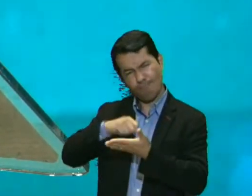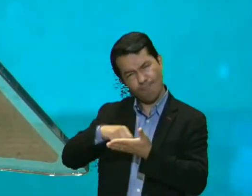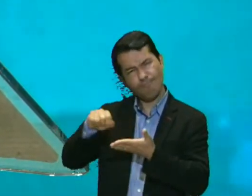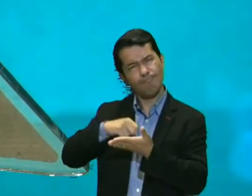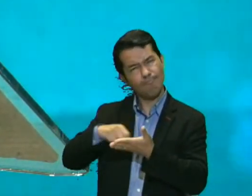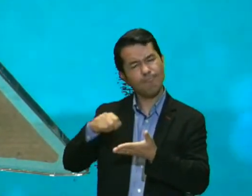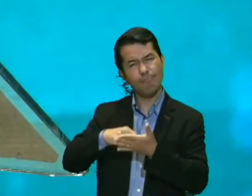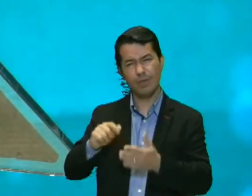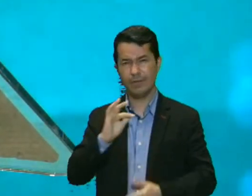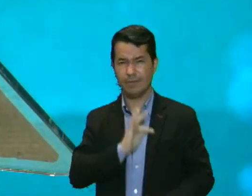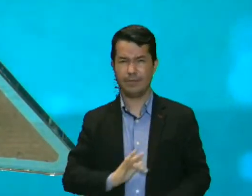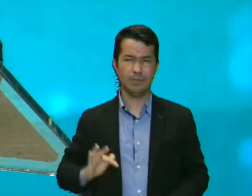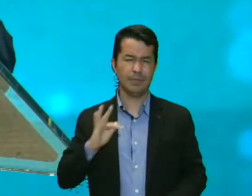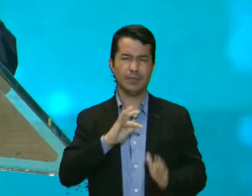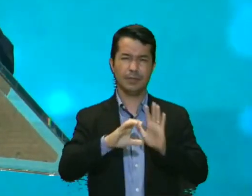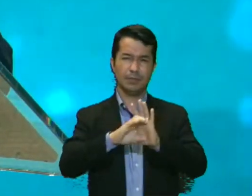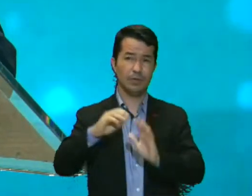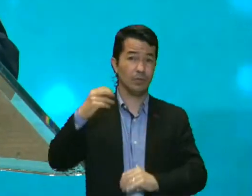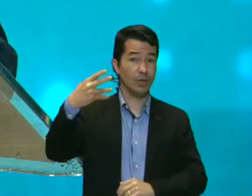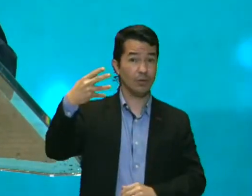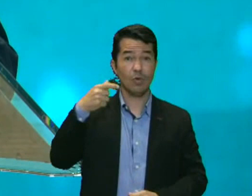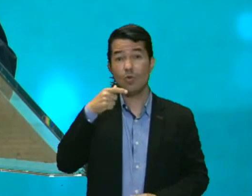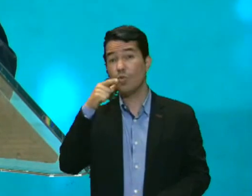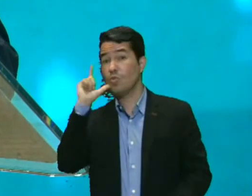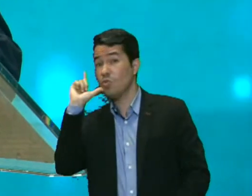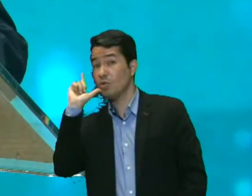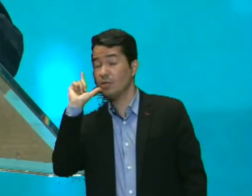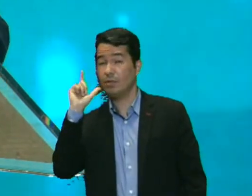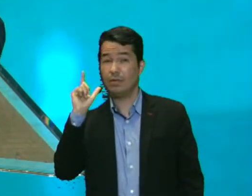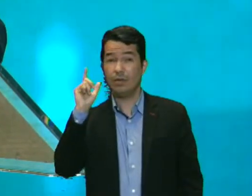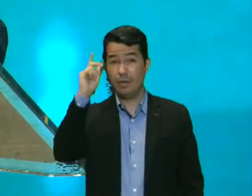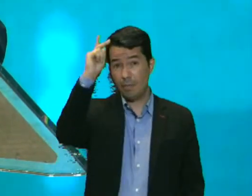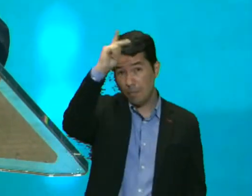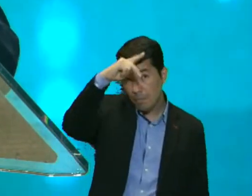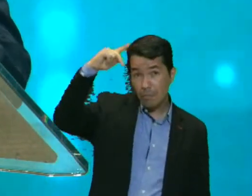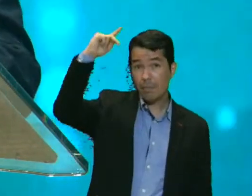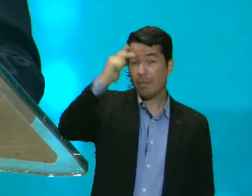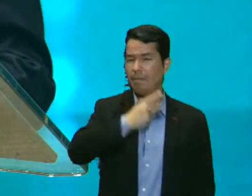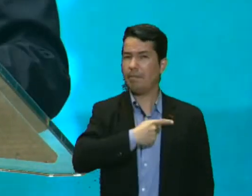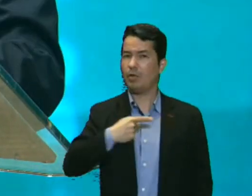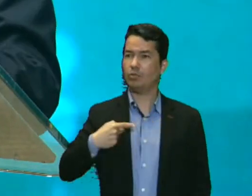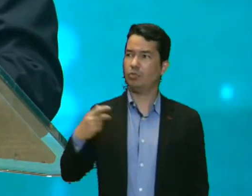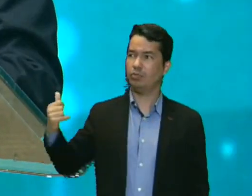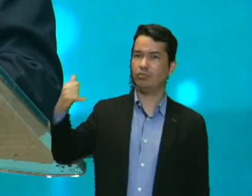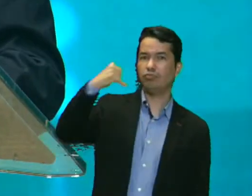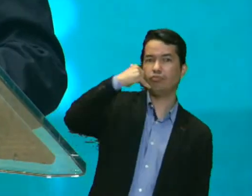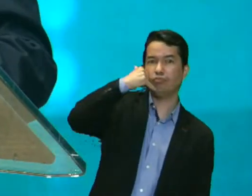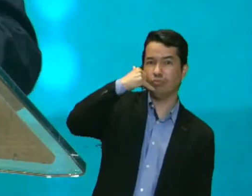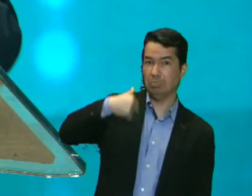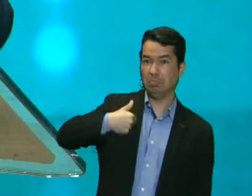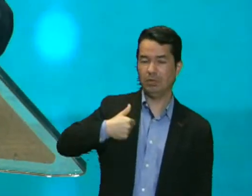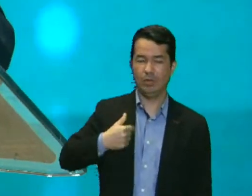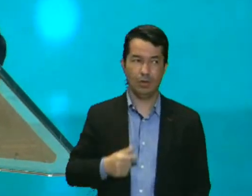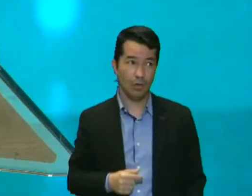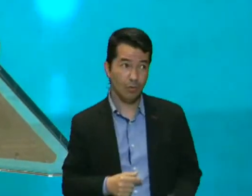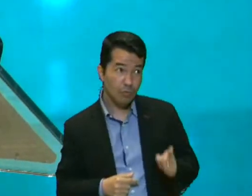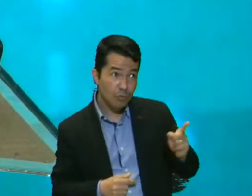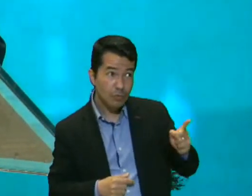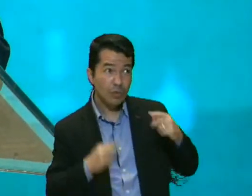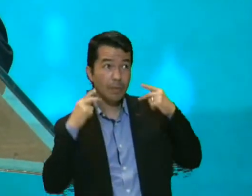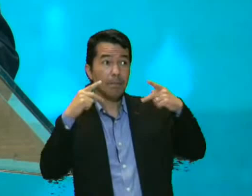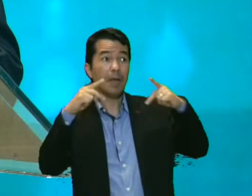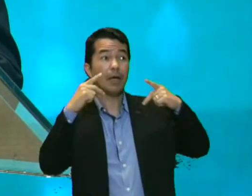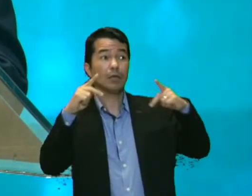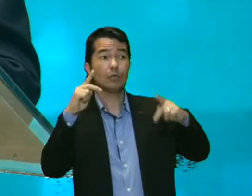versos. E ontem, quando o pastor Pascoal me ligou, primeiro ele só falou assim: olha, você vai pregar domingo à